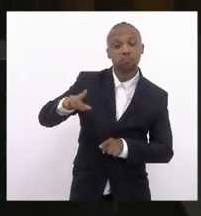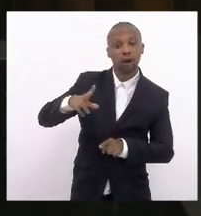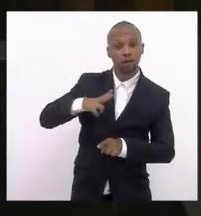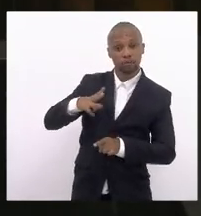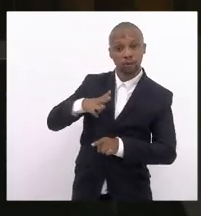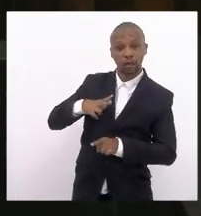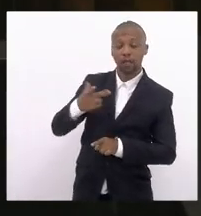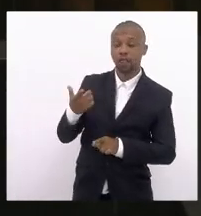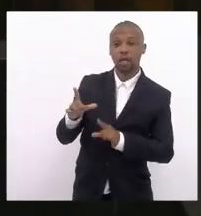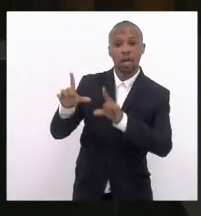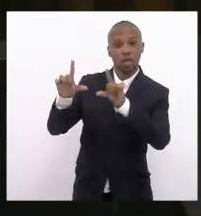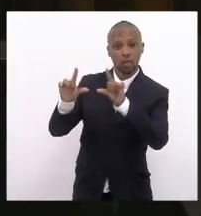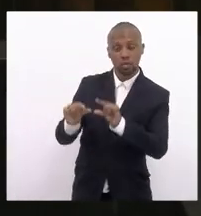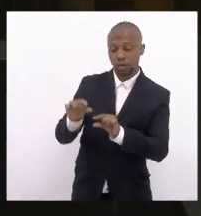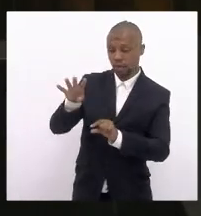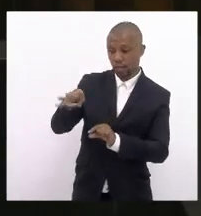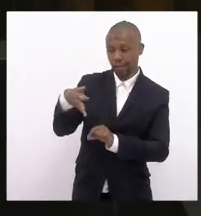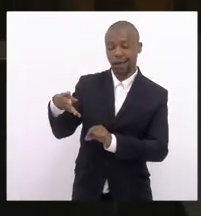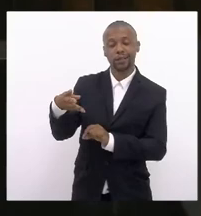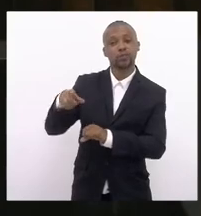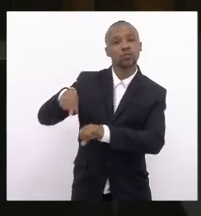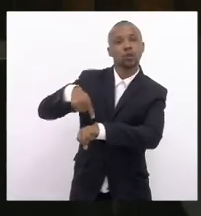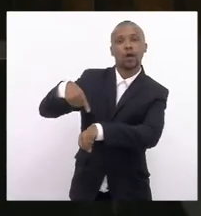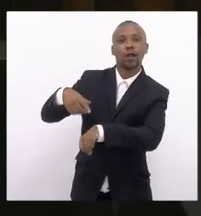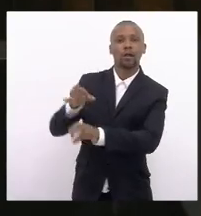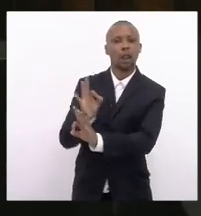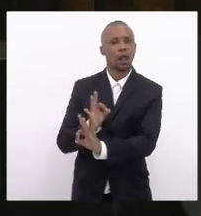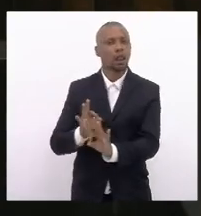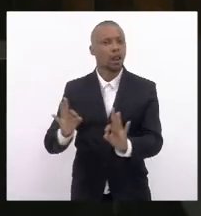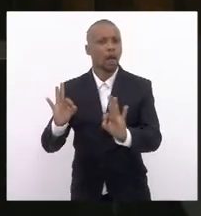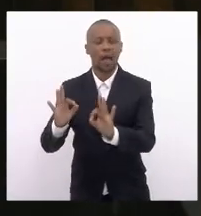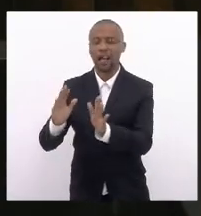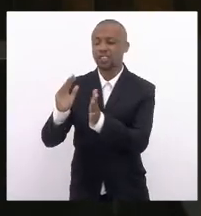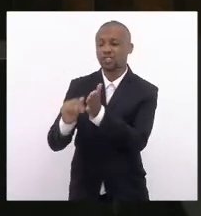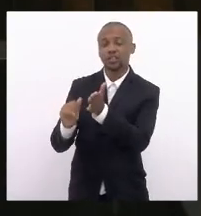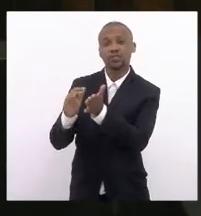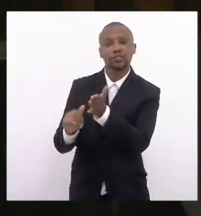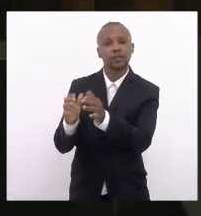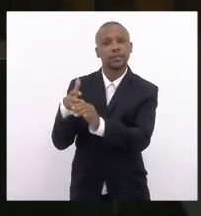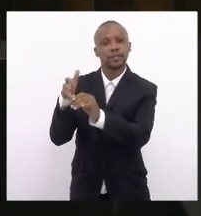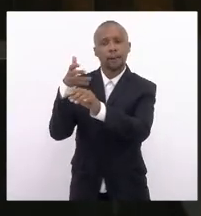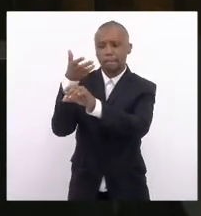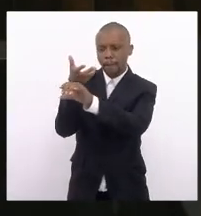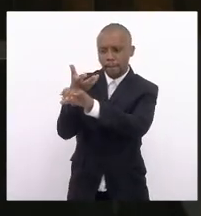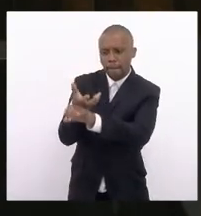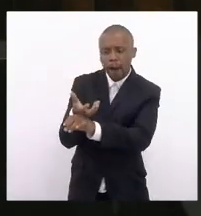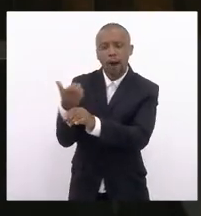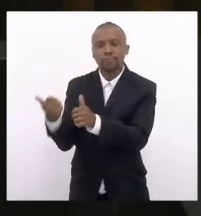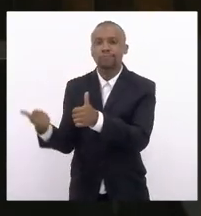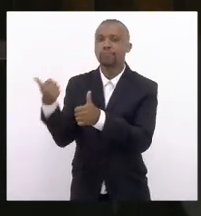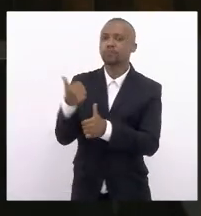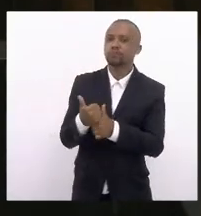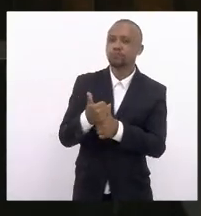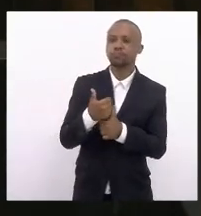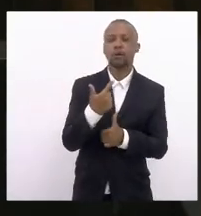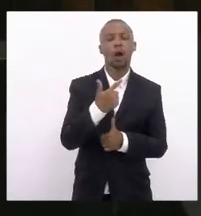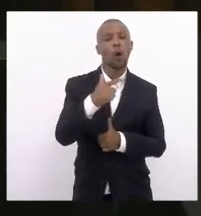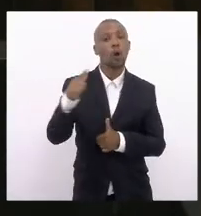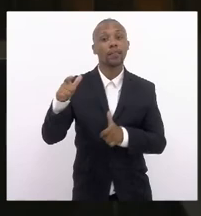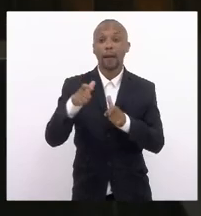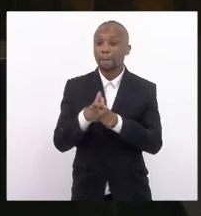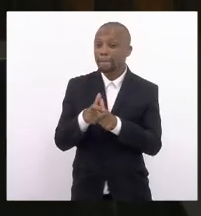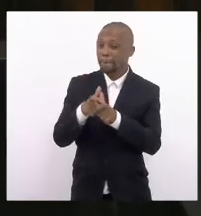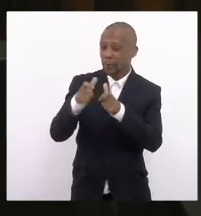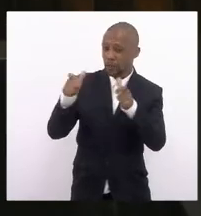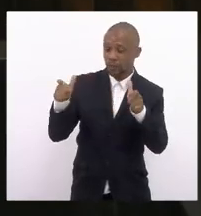não diminuíram a sua grade de horário, não tiraram disciplinas para colocar outra. A grande maioria